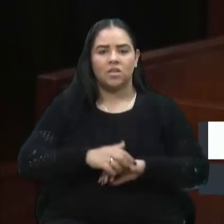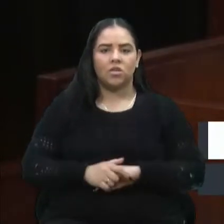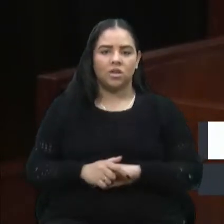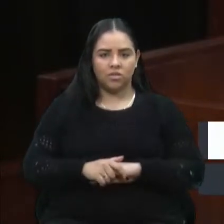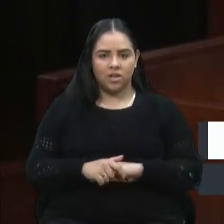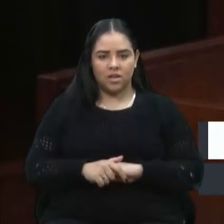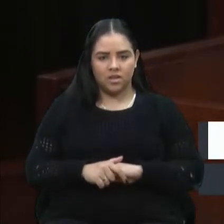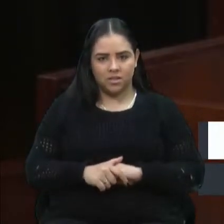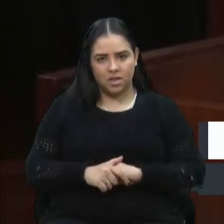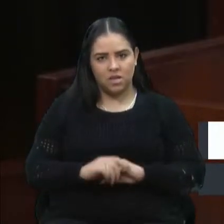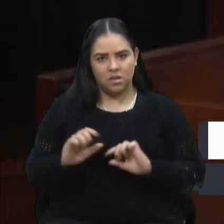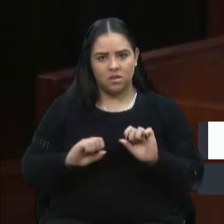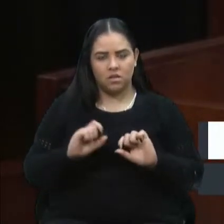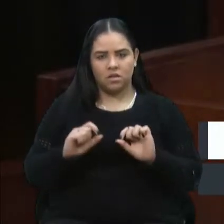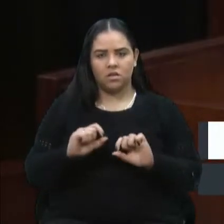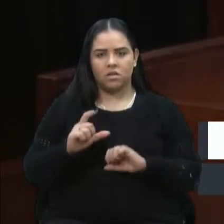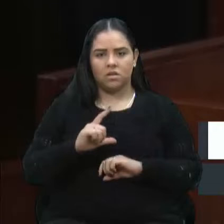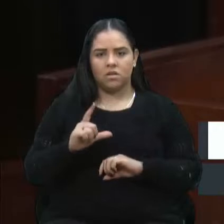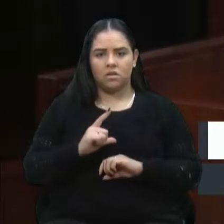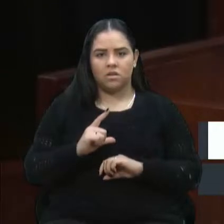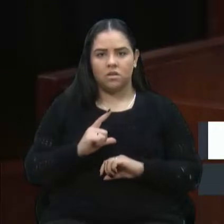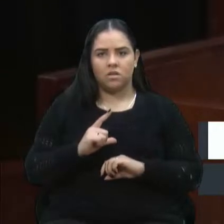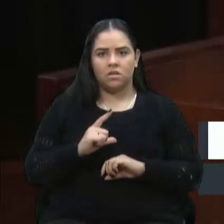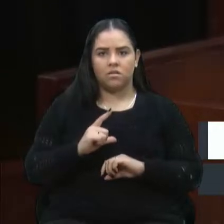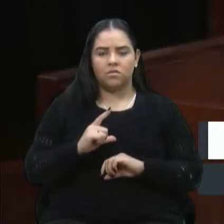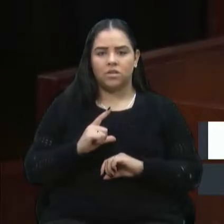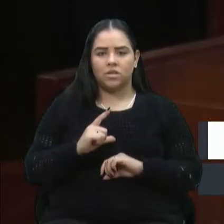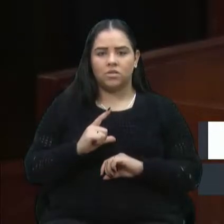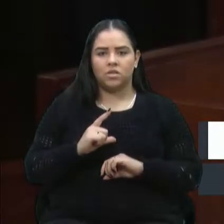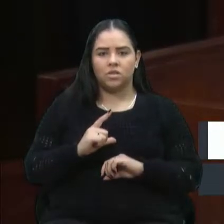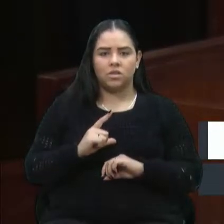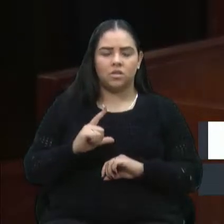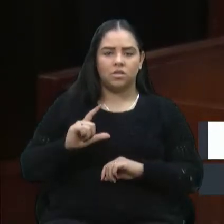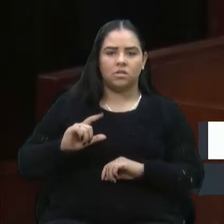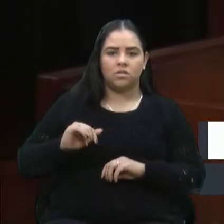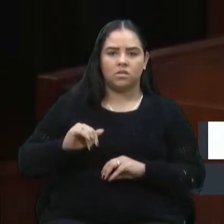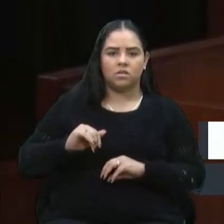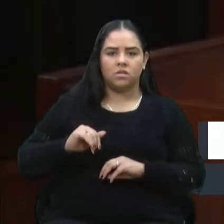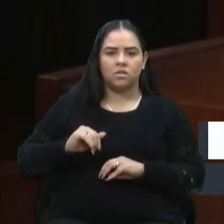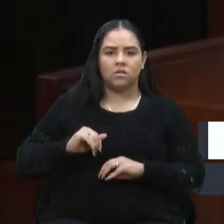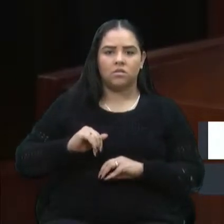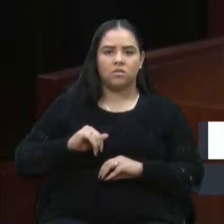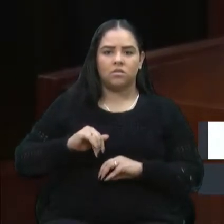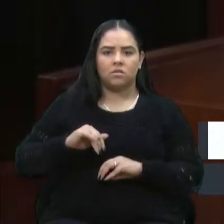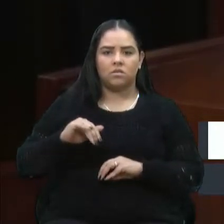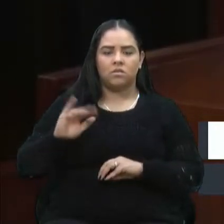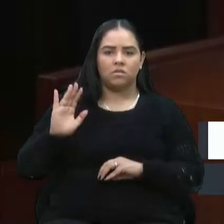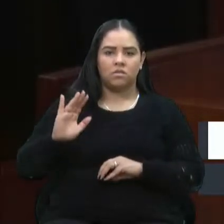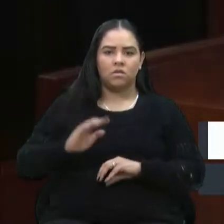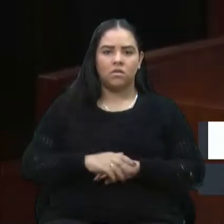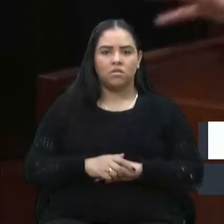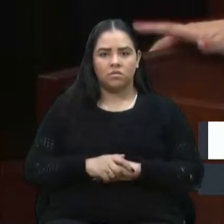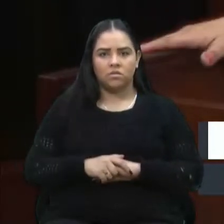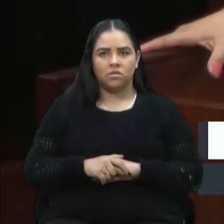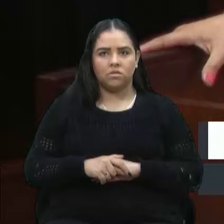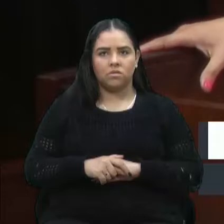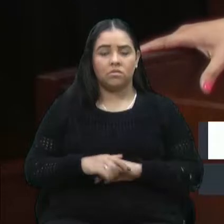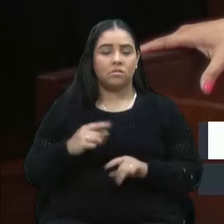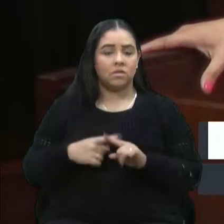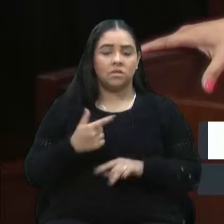impostos, paga juro, a população vai pagando juros de empréstimo cada vez mais e joga no sistema financeiro. E, para isso, não